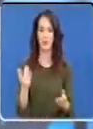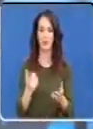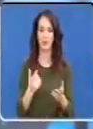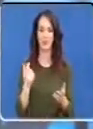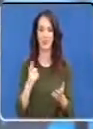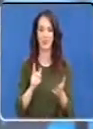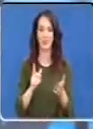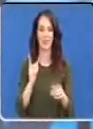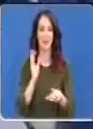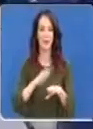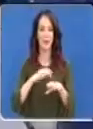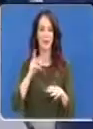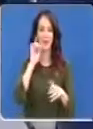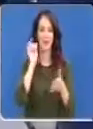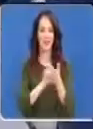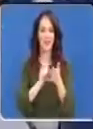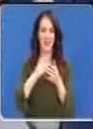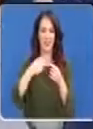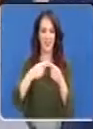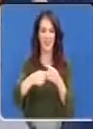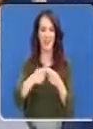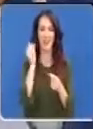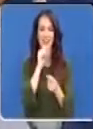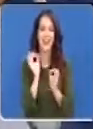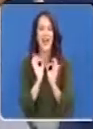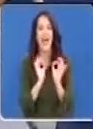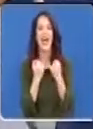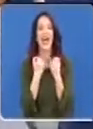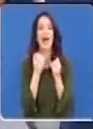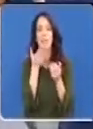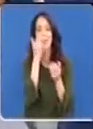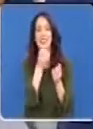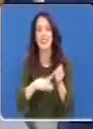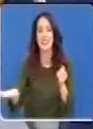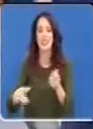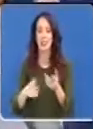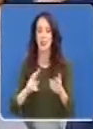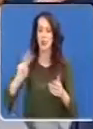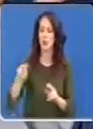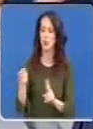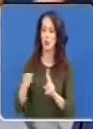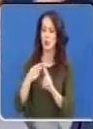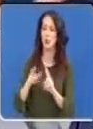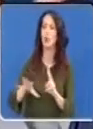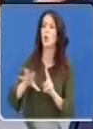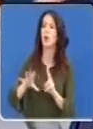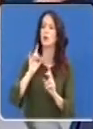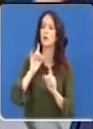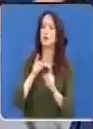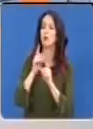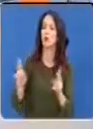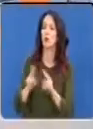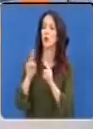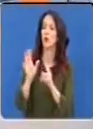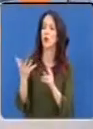É por causa do caderno diário. Eu acho que é por causa do caderno diário. Olha, quando é que vocês se encontram na vida e na música?